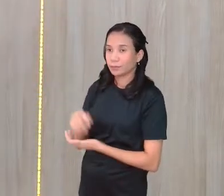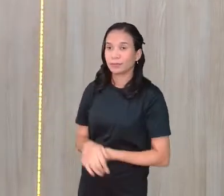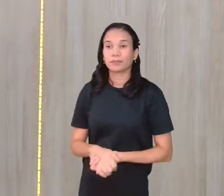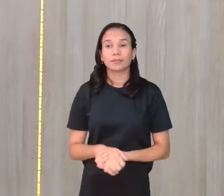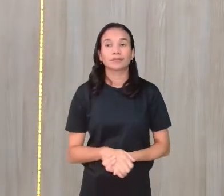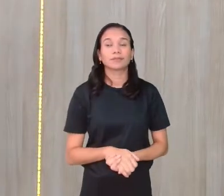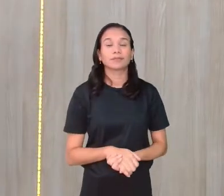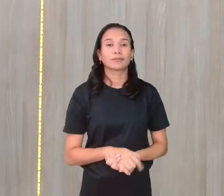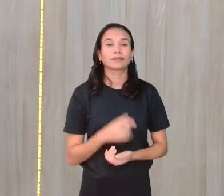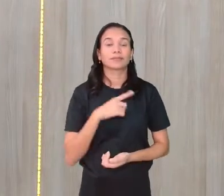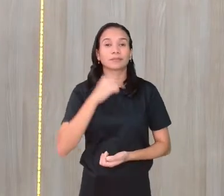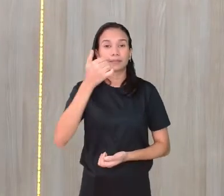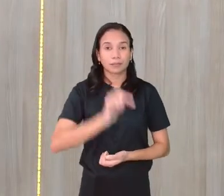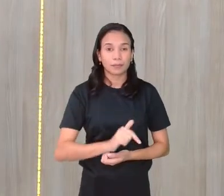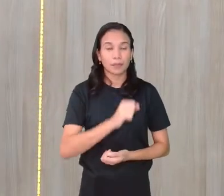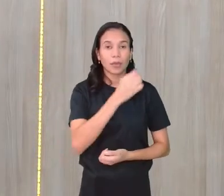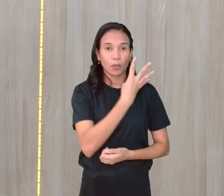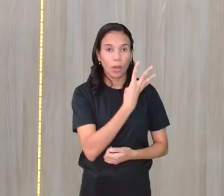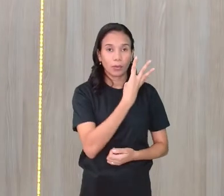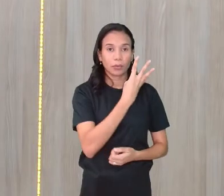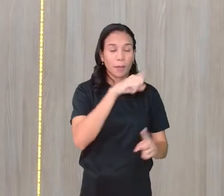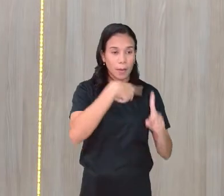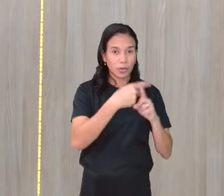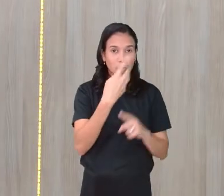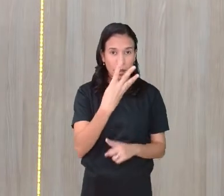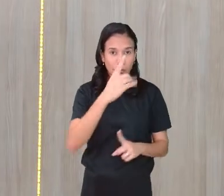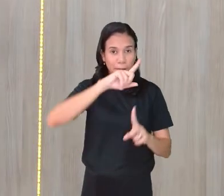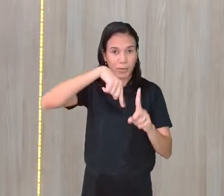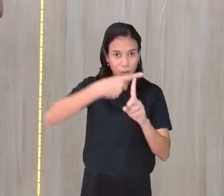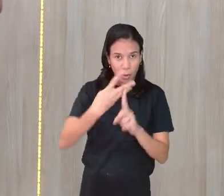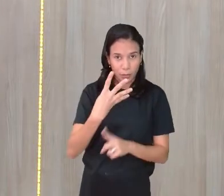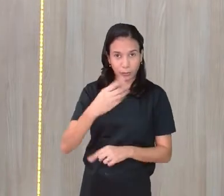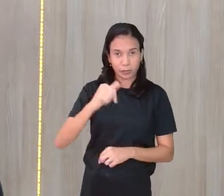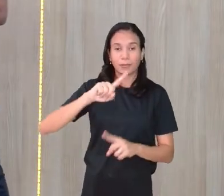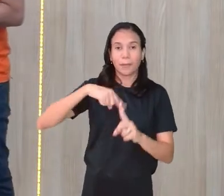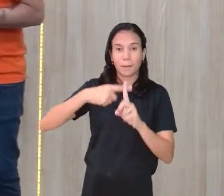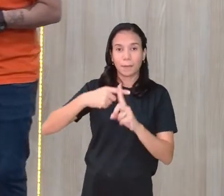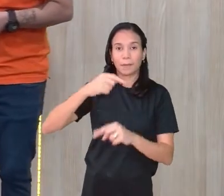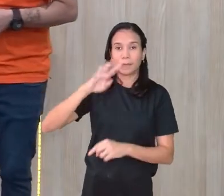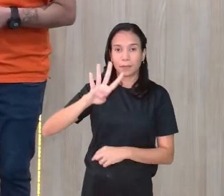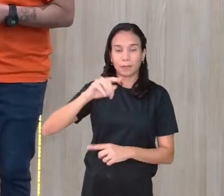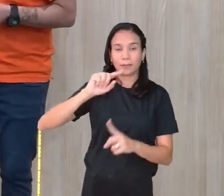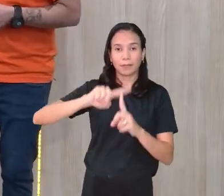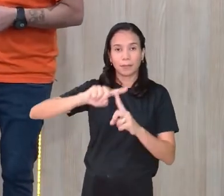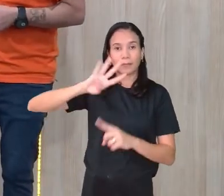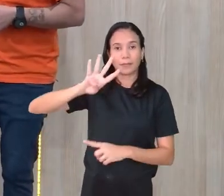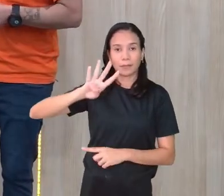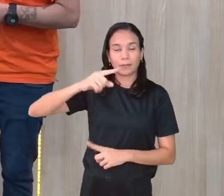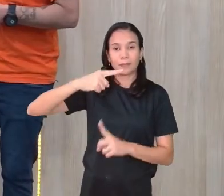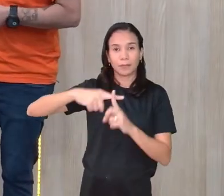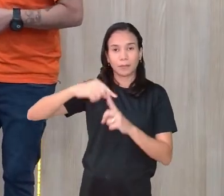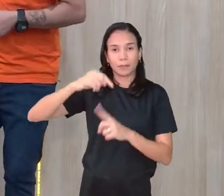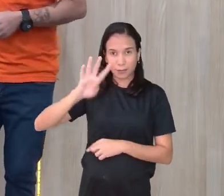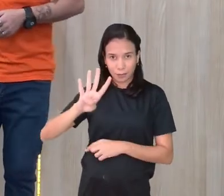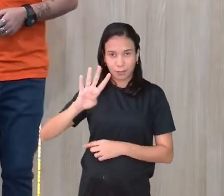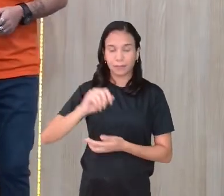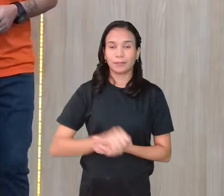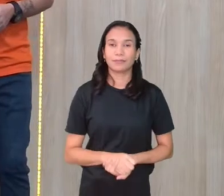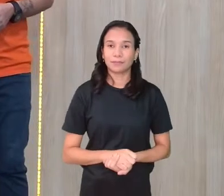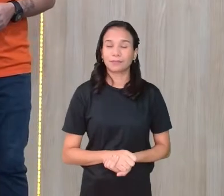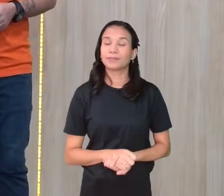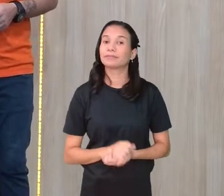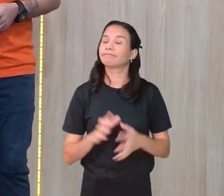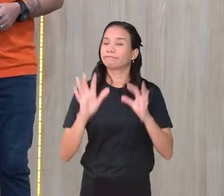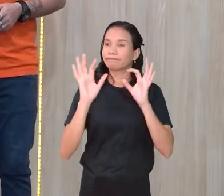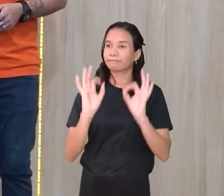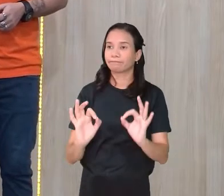eu tenho aqui, para cada caneca, 4, mais 4, mais 4, mais 4, mais 4, mais 4. Não